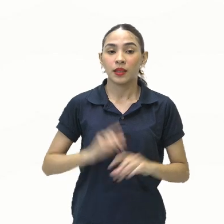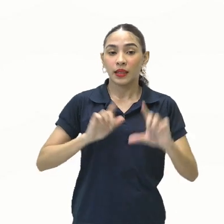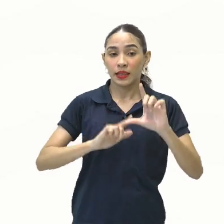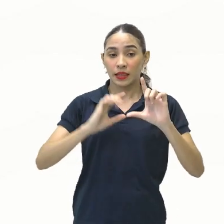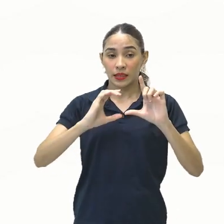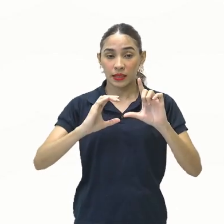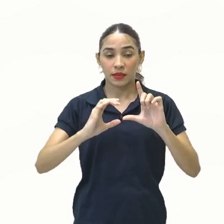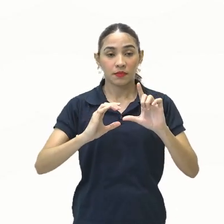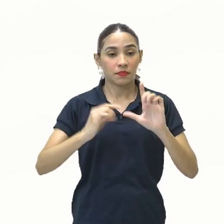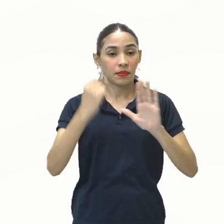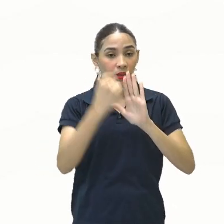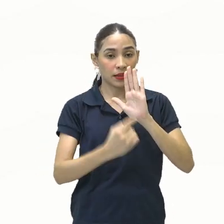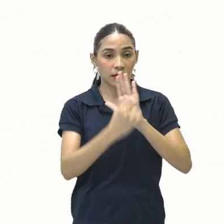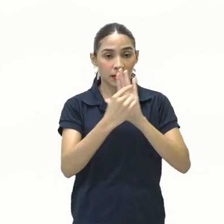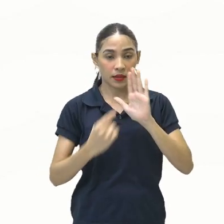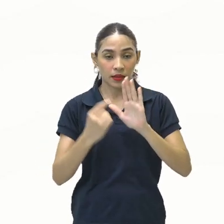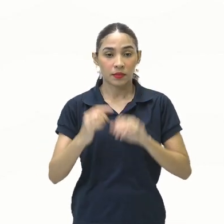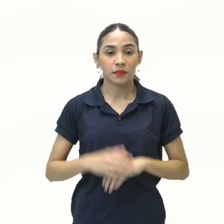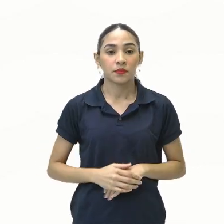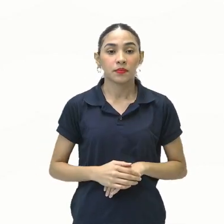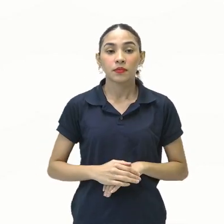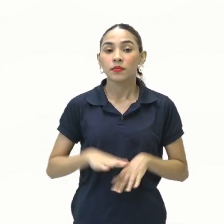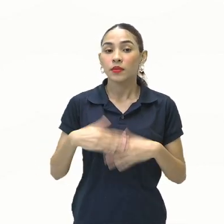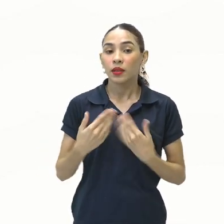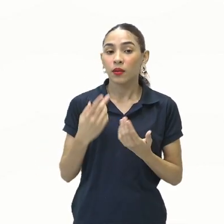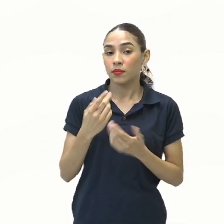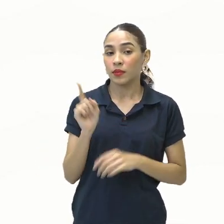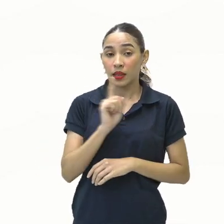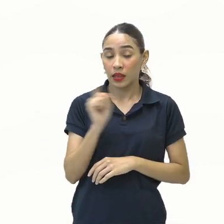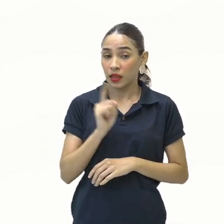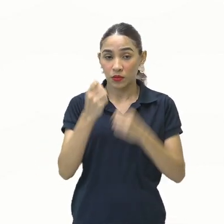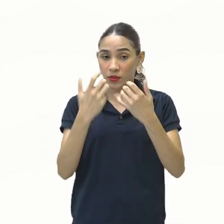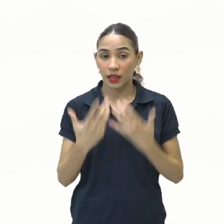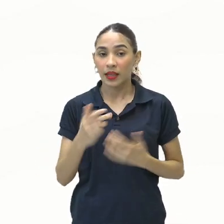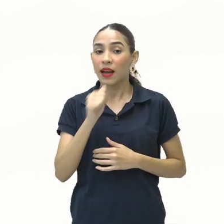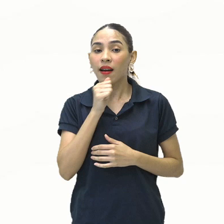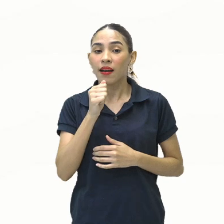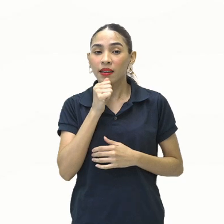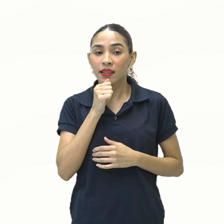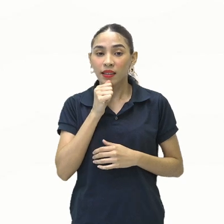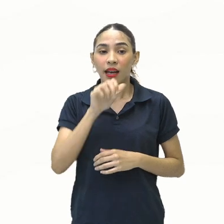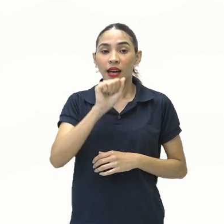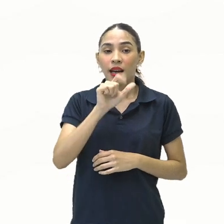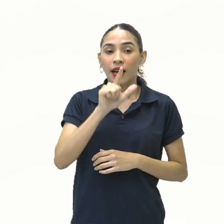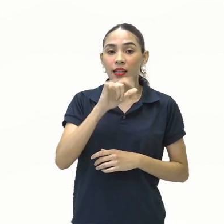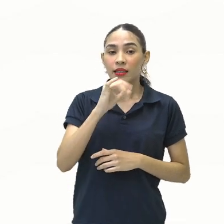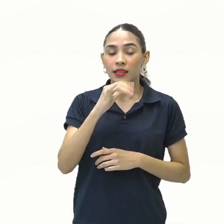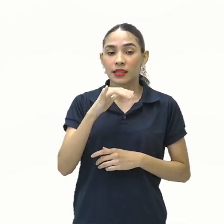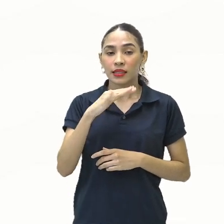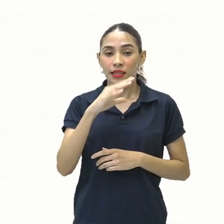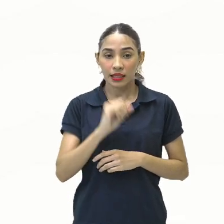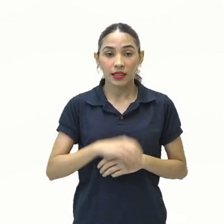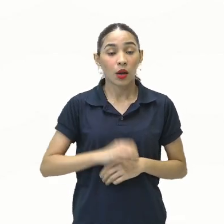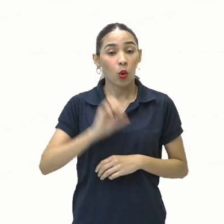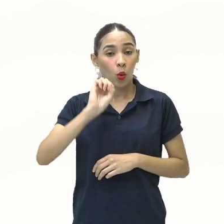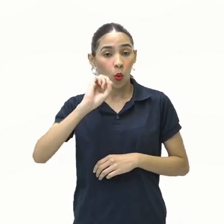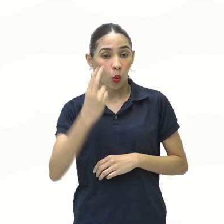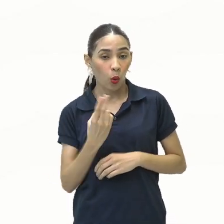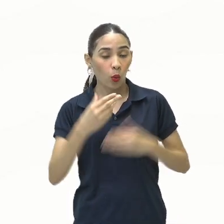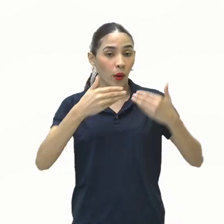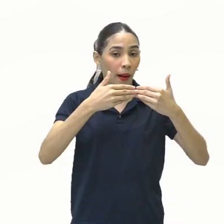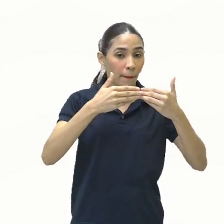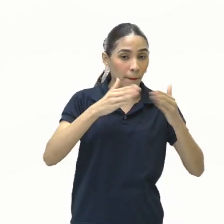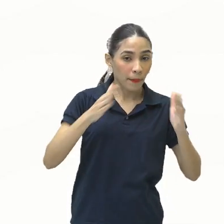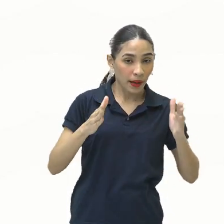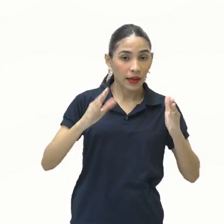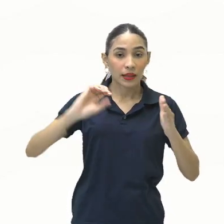eu já posso eliminar isso aqui, ó, porque isso daqui, não falei ainda para vocês sobre a alicíclica. A cadeia ou ela é aberta ou ela